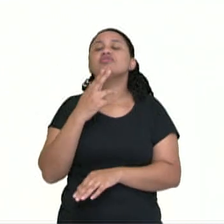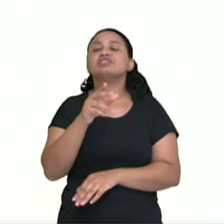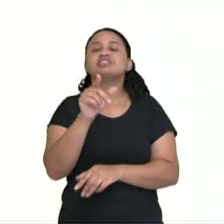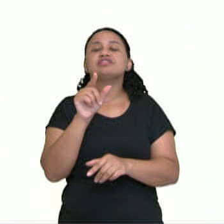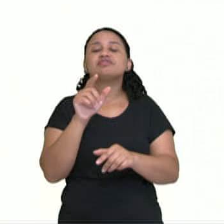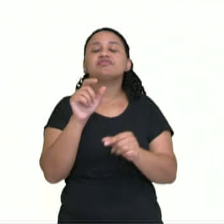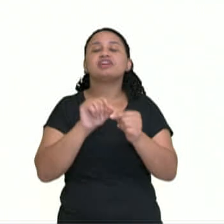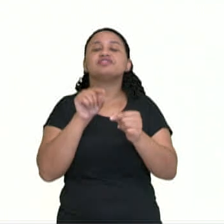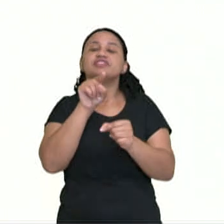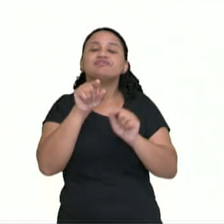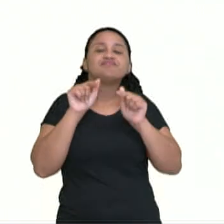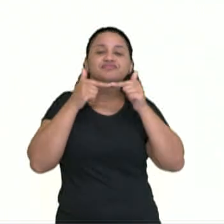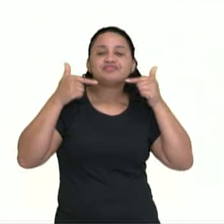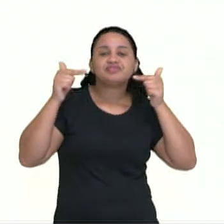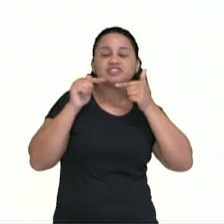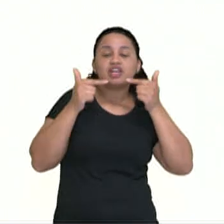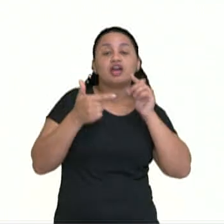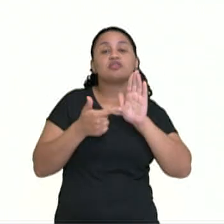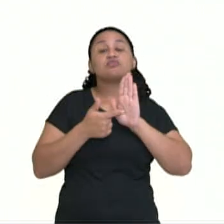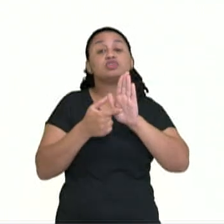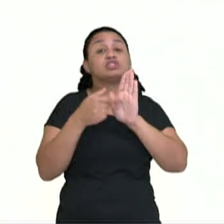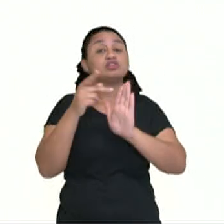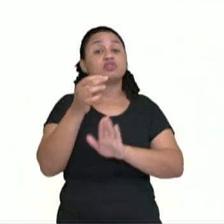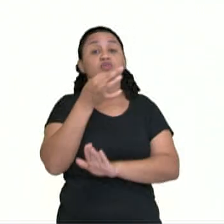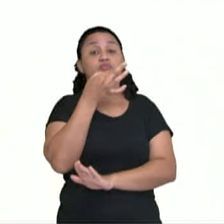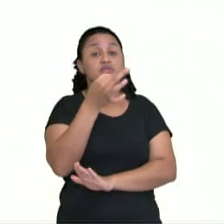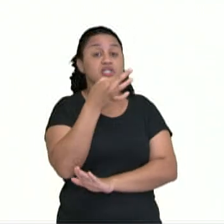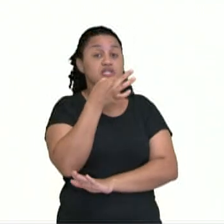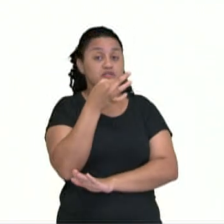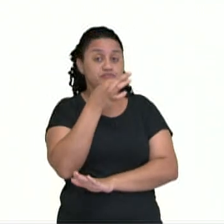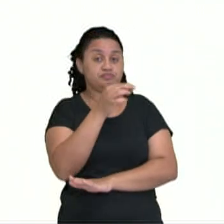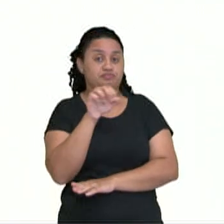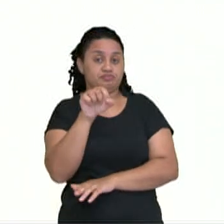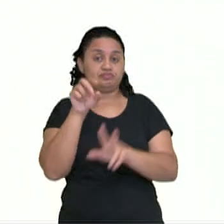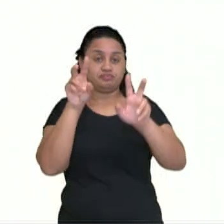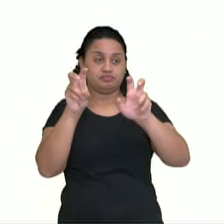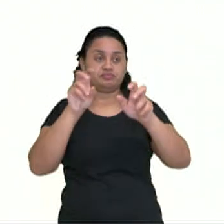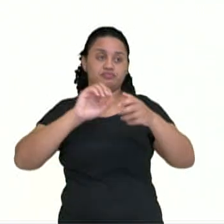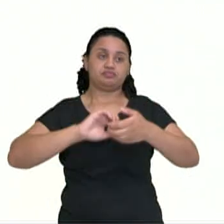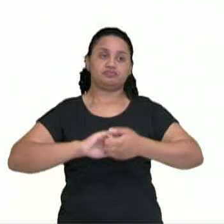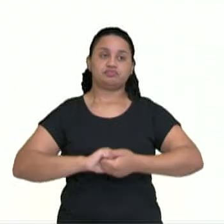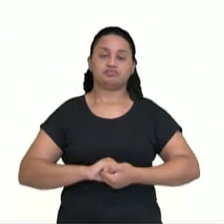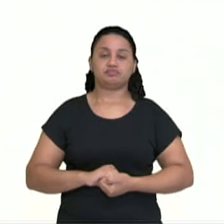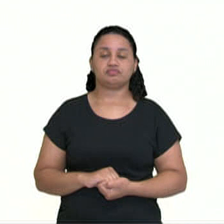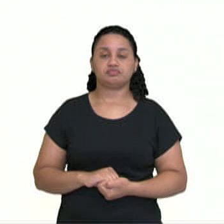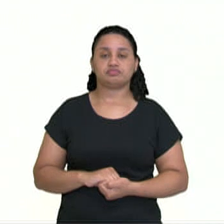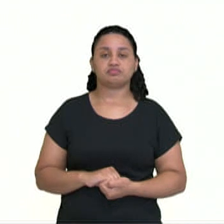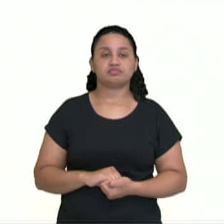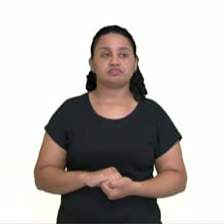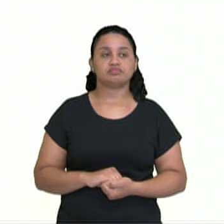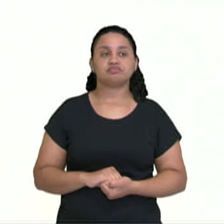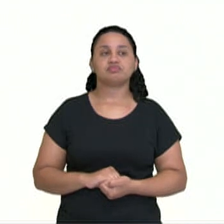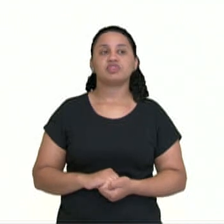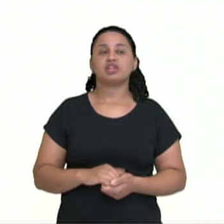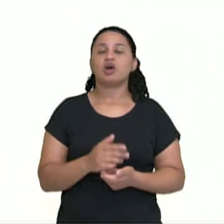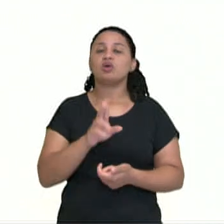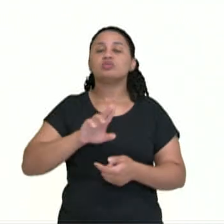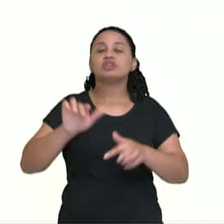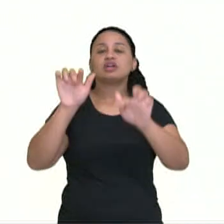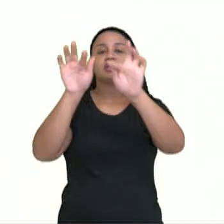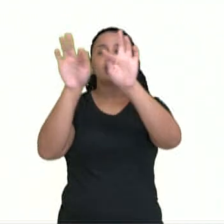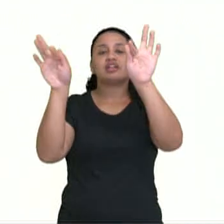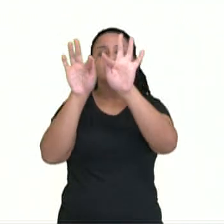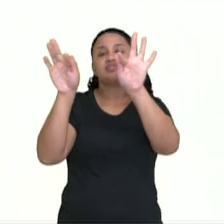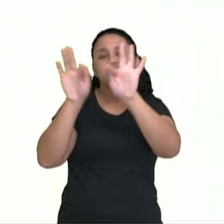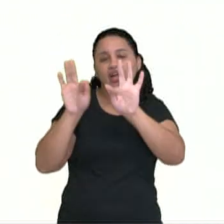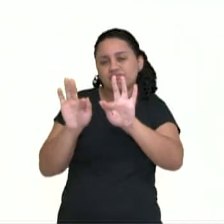risada e expressando a sua opinião a respeito. Use the suggested expression. Aquelas expressões que eu sugeri, você